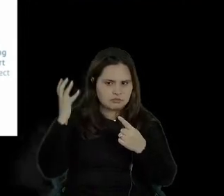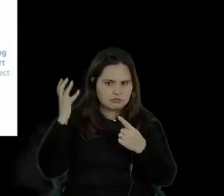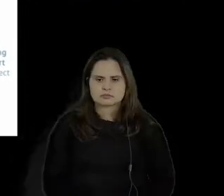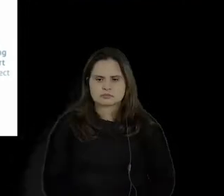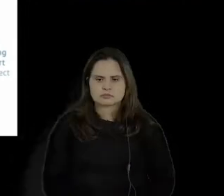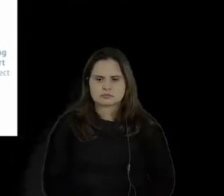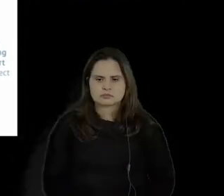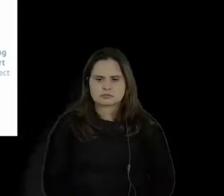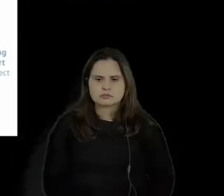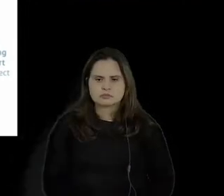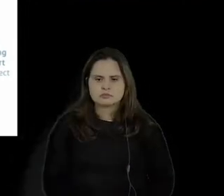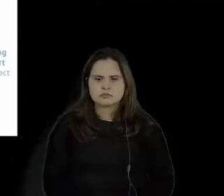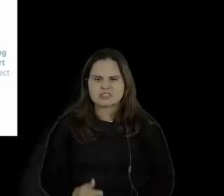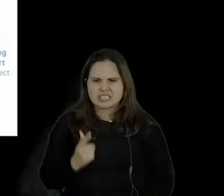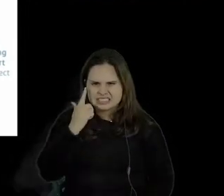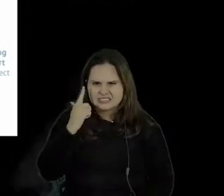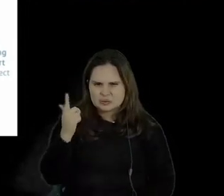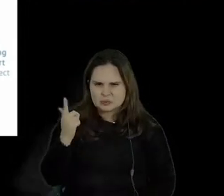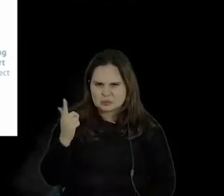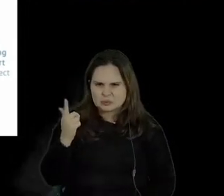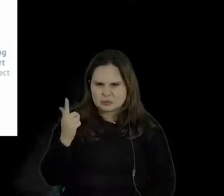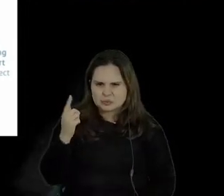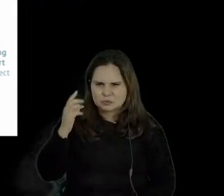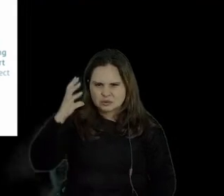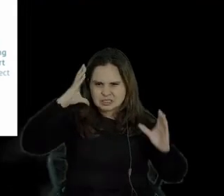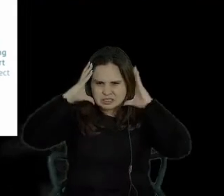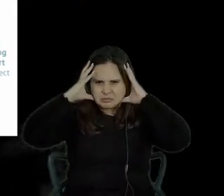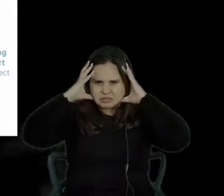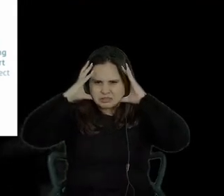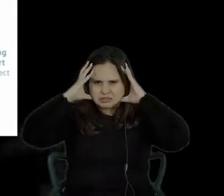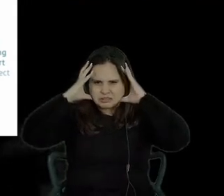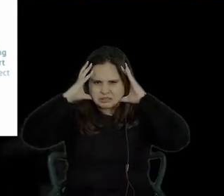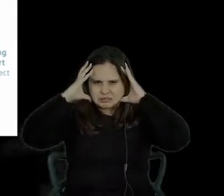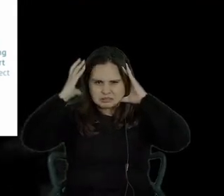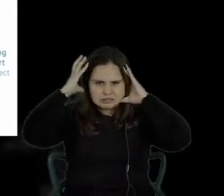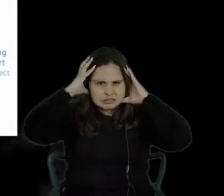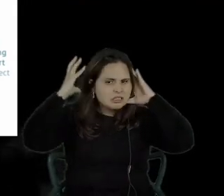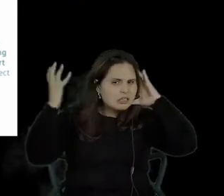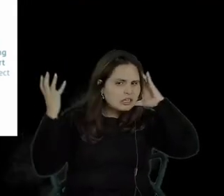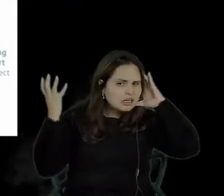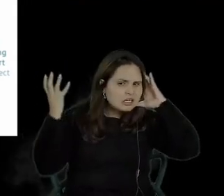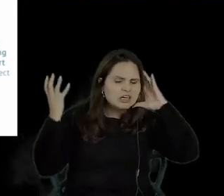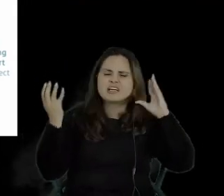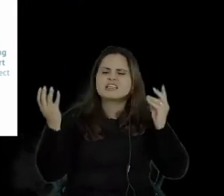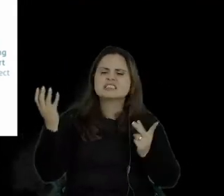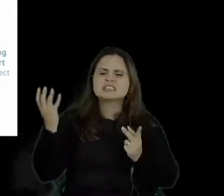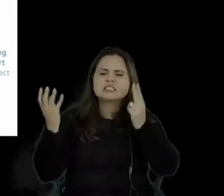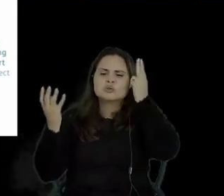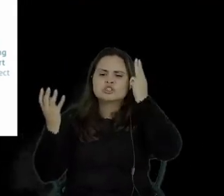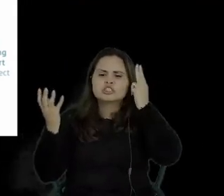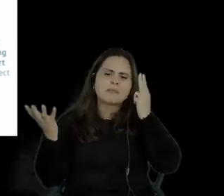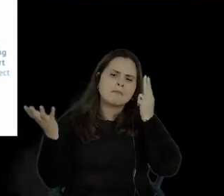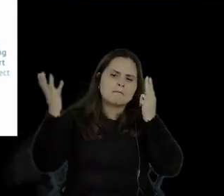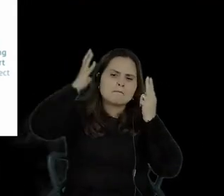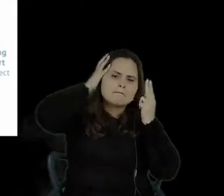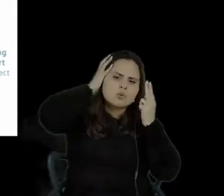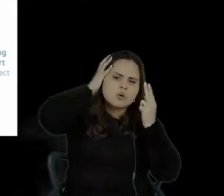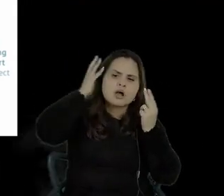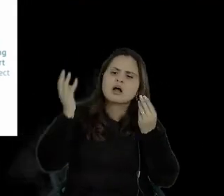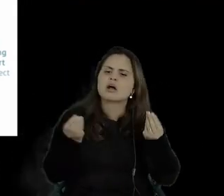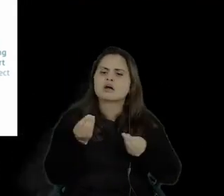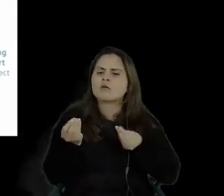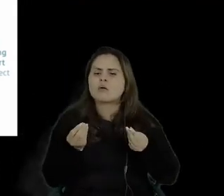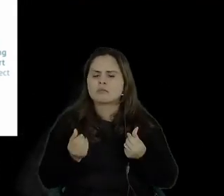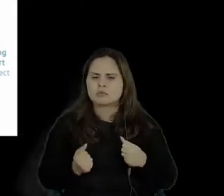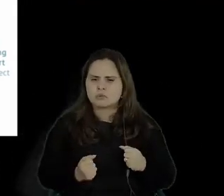Tá vendo ali uma cabeça ali, um crânio? Como que eu faço essa cirurgia para colocar uma nova peça? Como